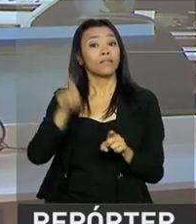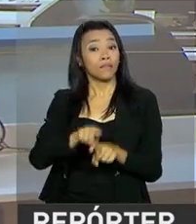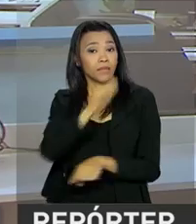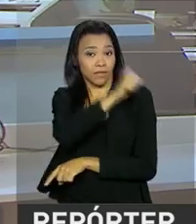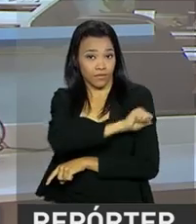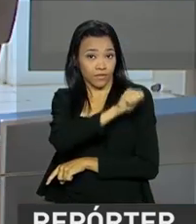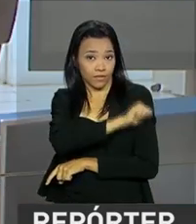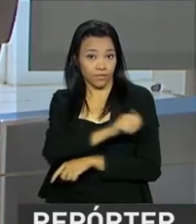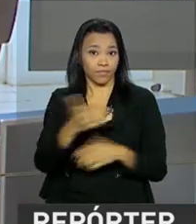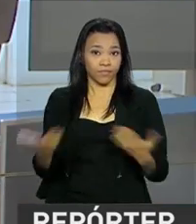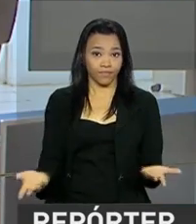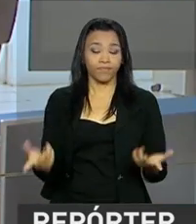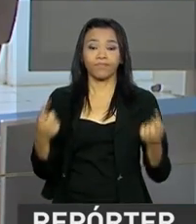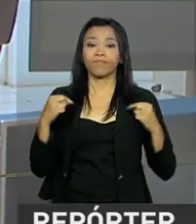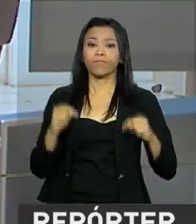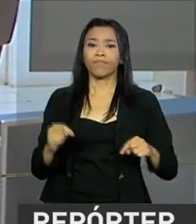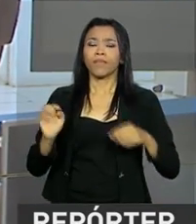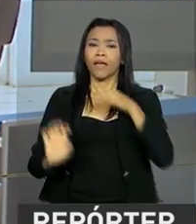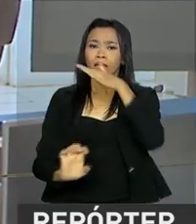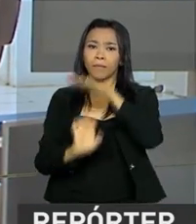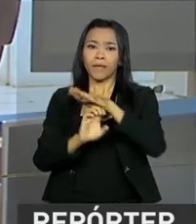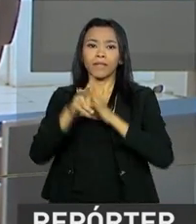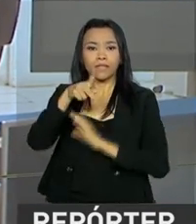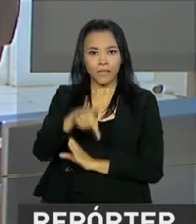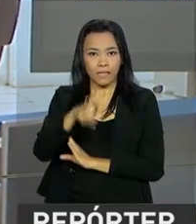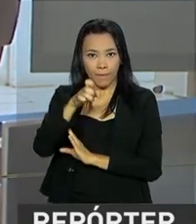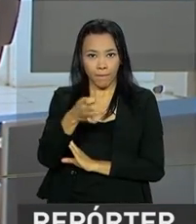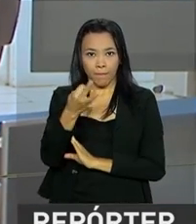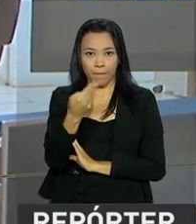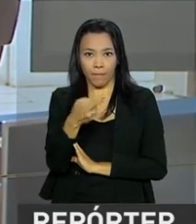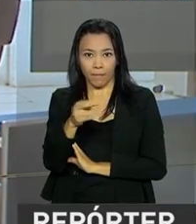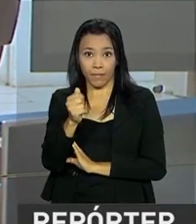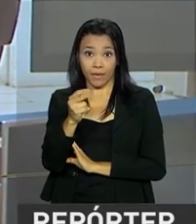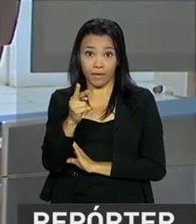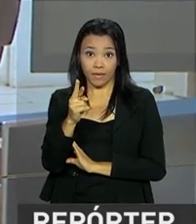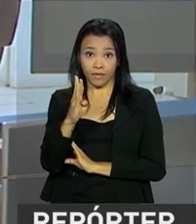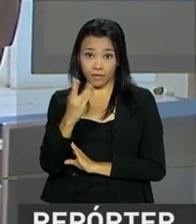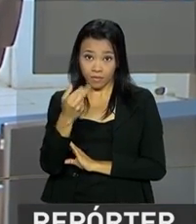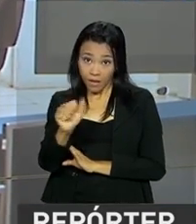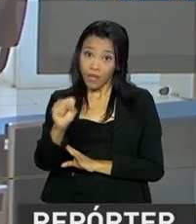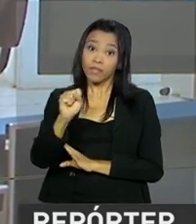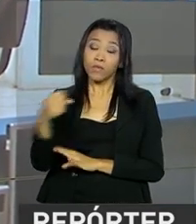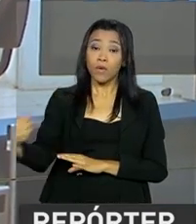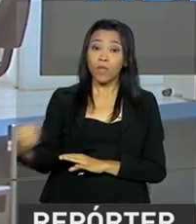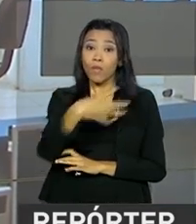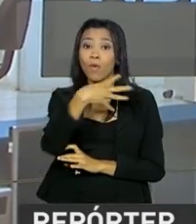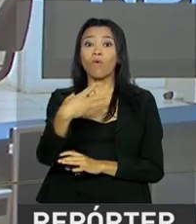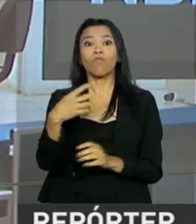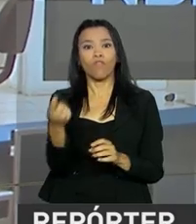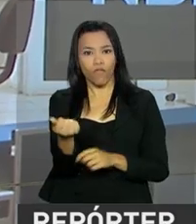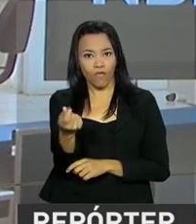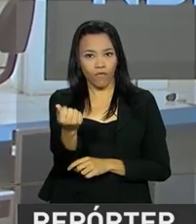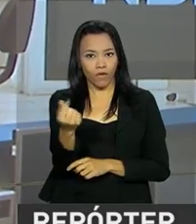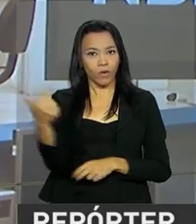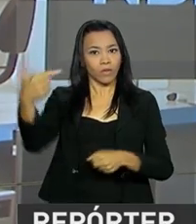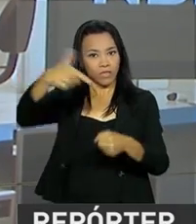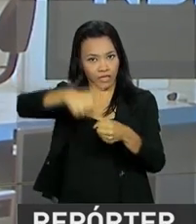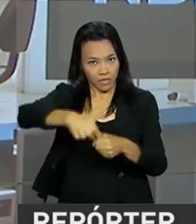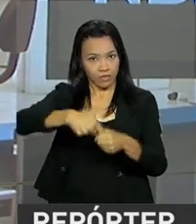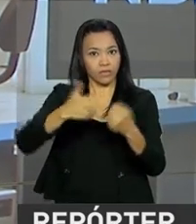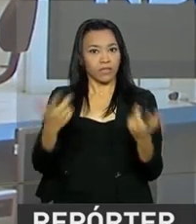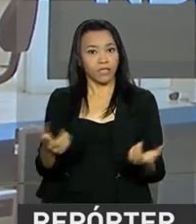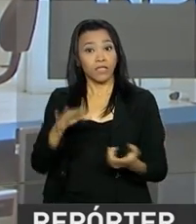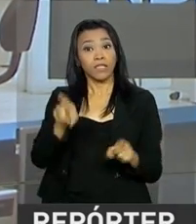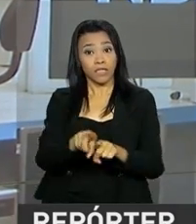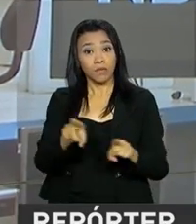de Janeiro. E a Petrobras anunciou uma nova redução nos preços da gasolina e do diesel nas refinarias.